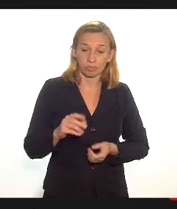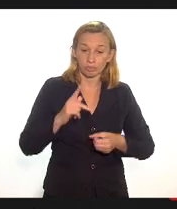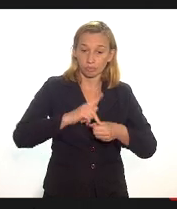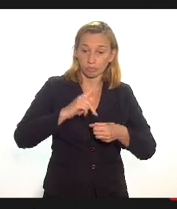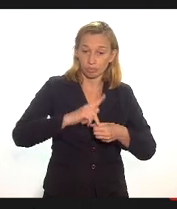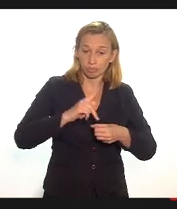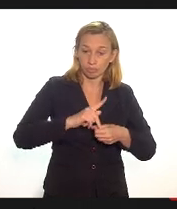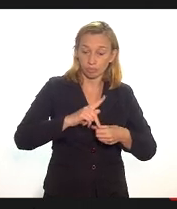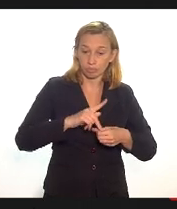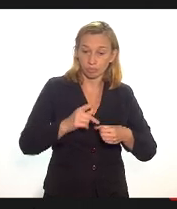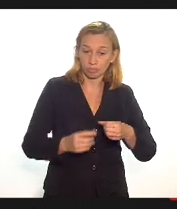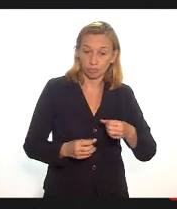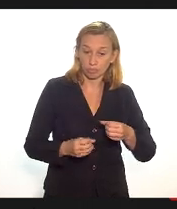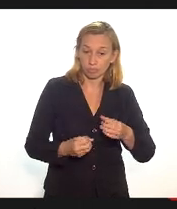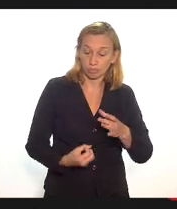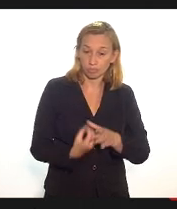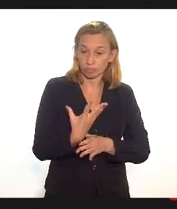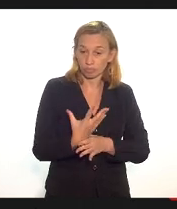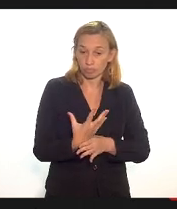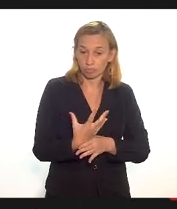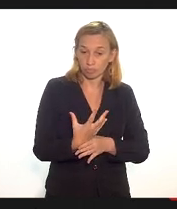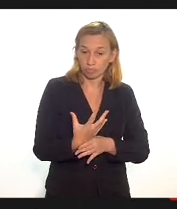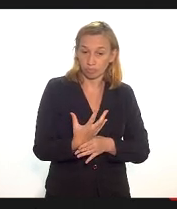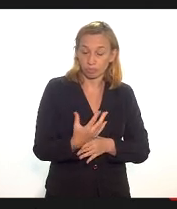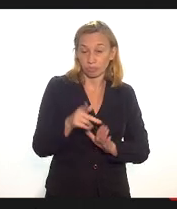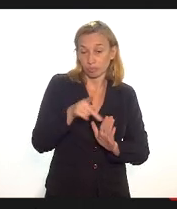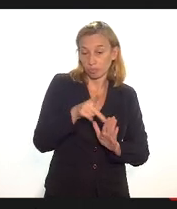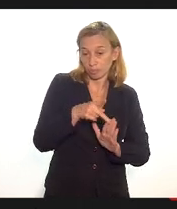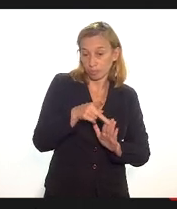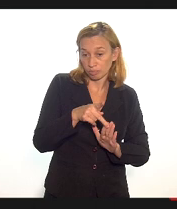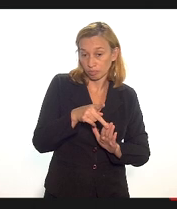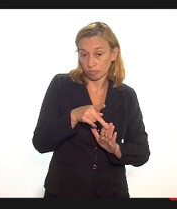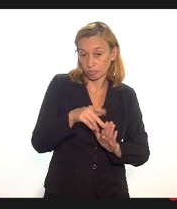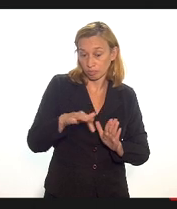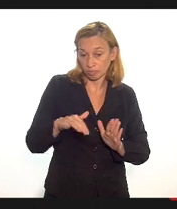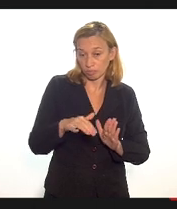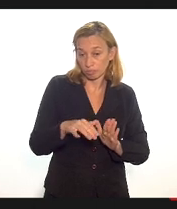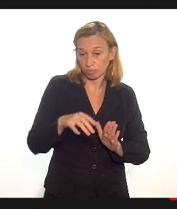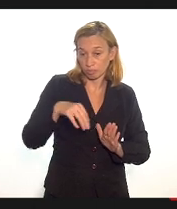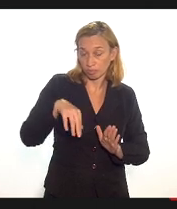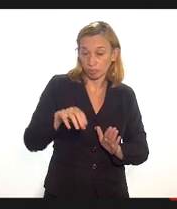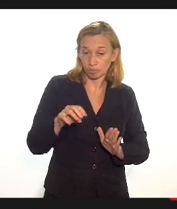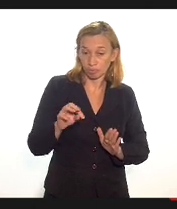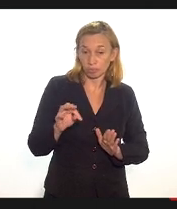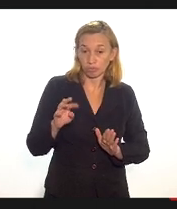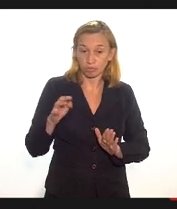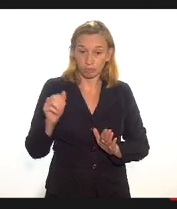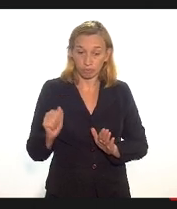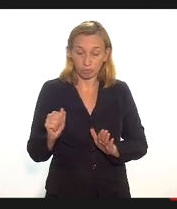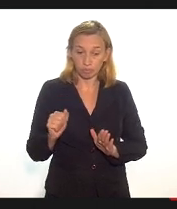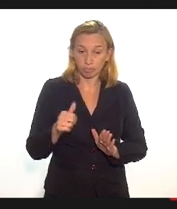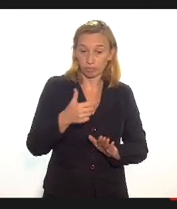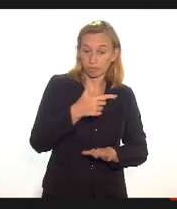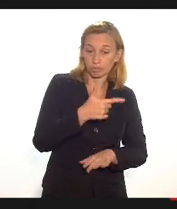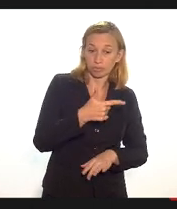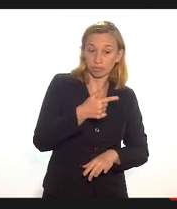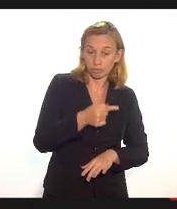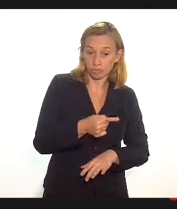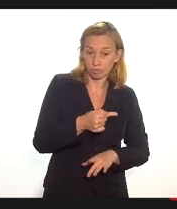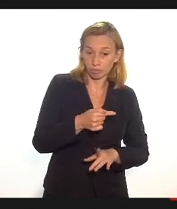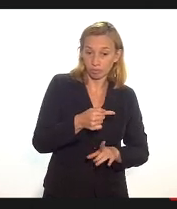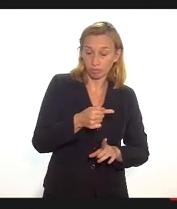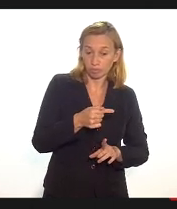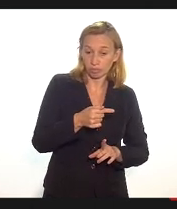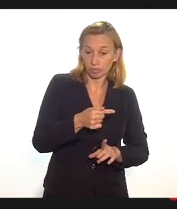sessão onerosa, nos termos da portaria normativa 7 de 2021. No